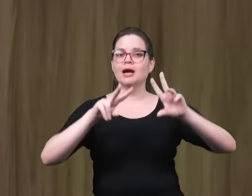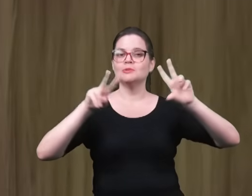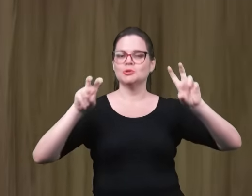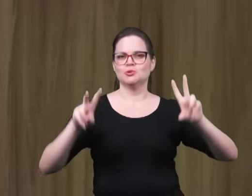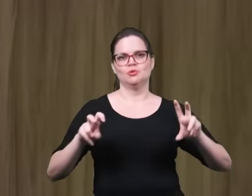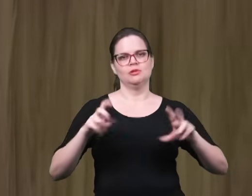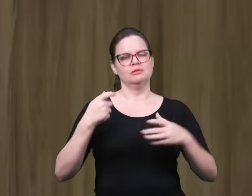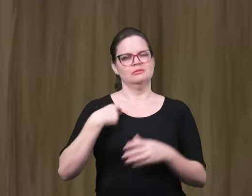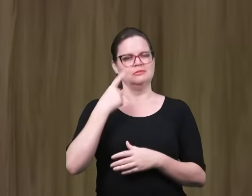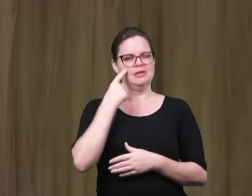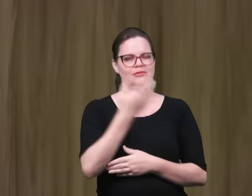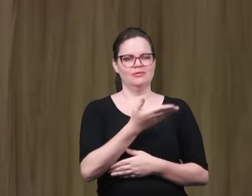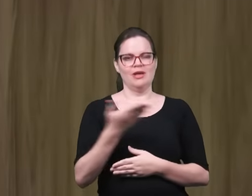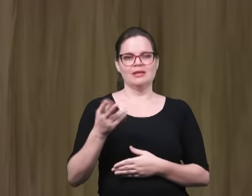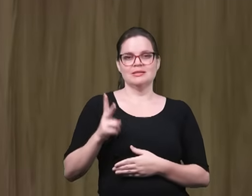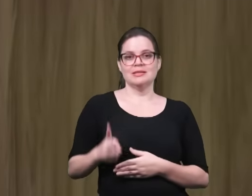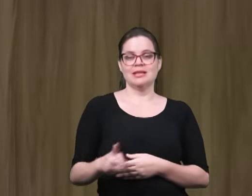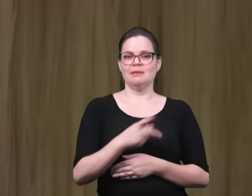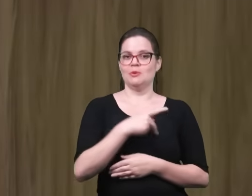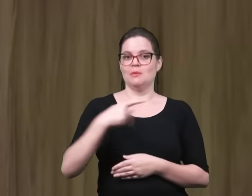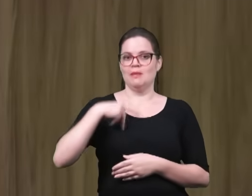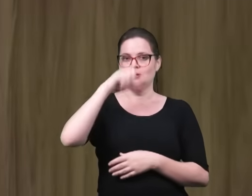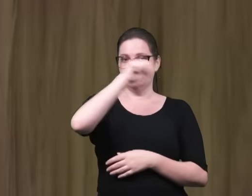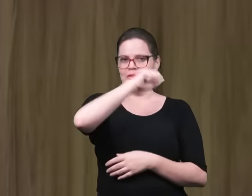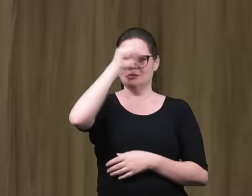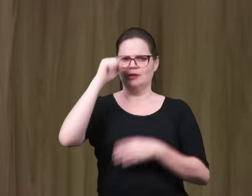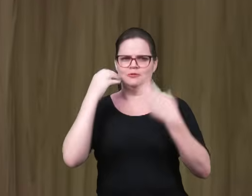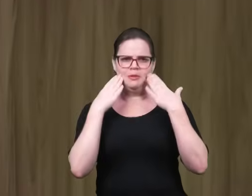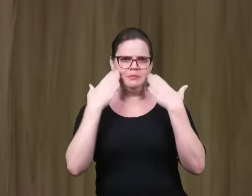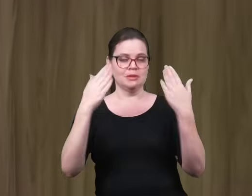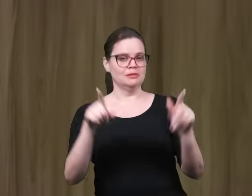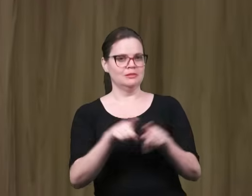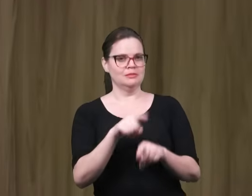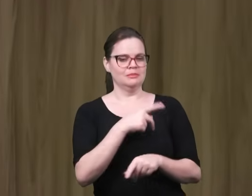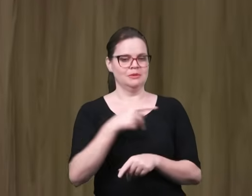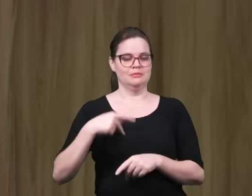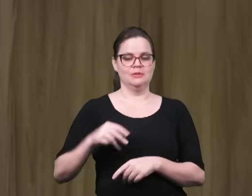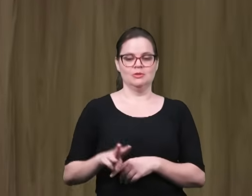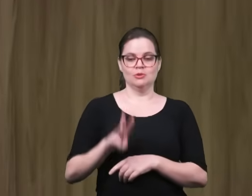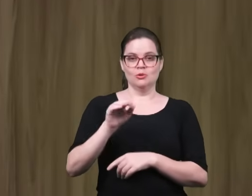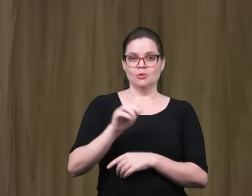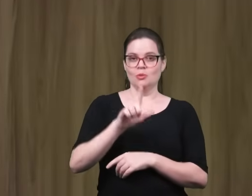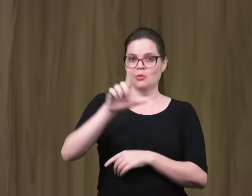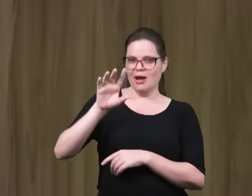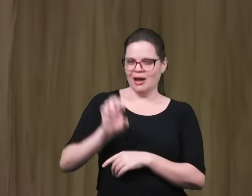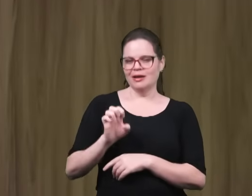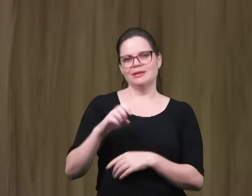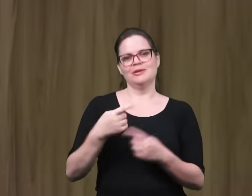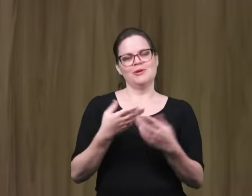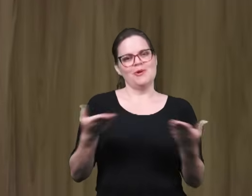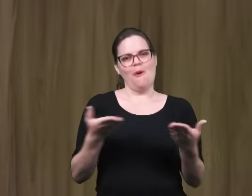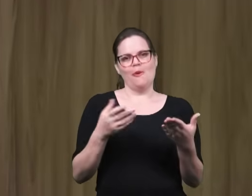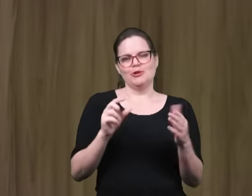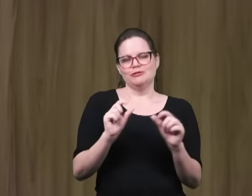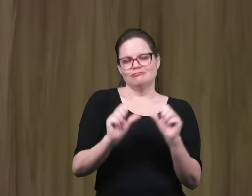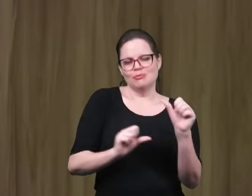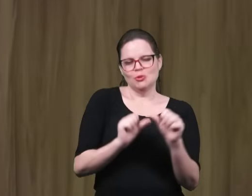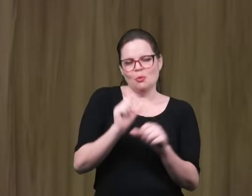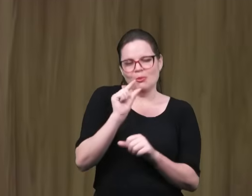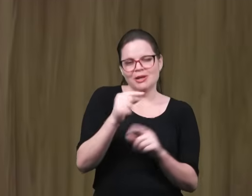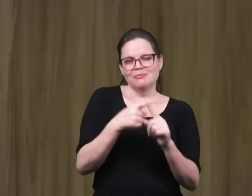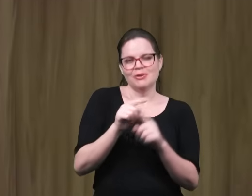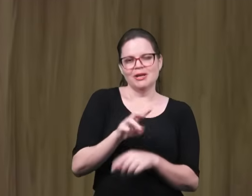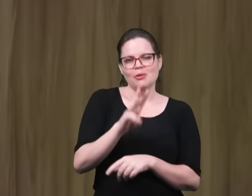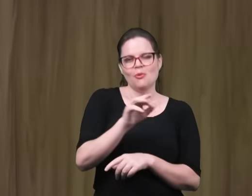sempre o pastor Sérgio Souza na apresentação, a participação também do pastor Wallace Rossetti. Hoje a gente mudou um pouquinho, o Wallace não pôde